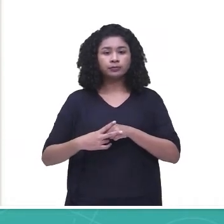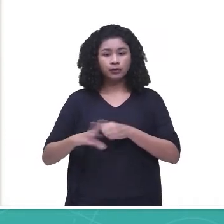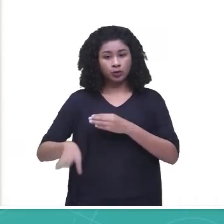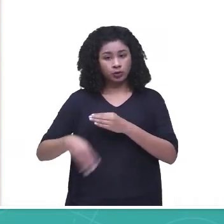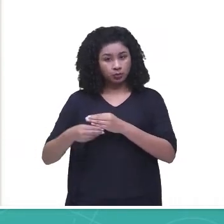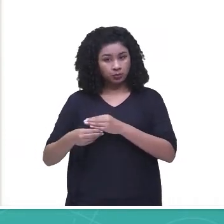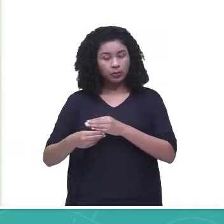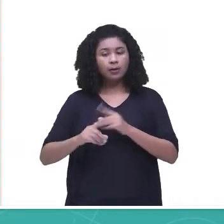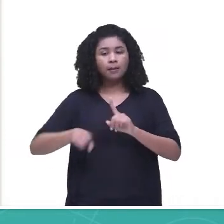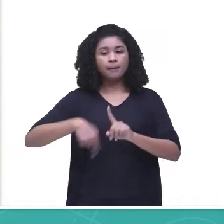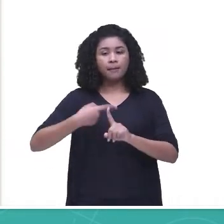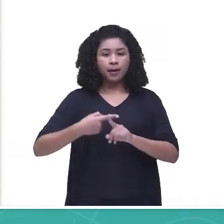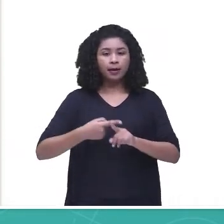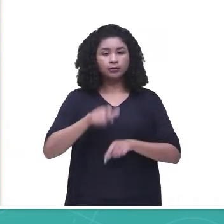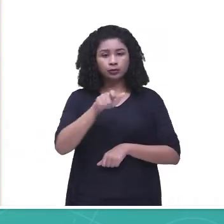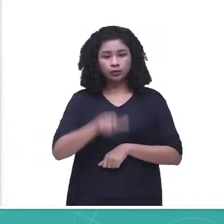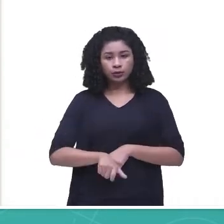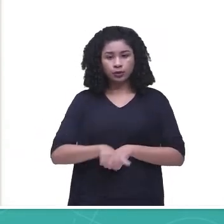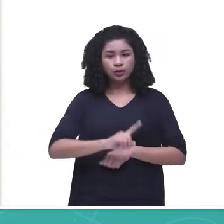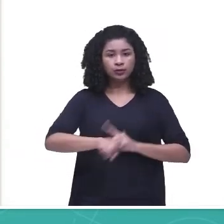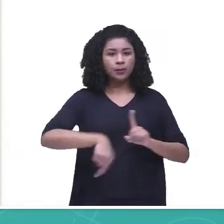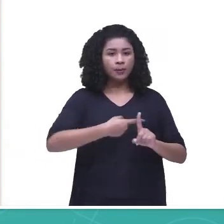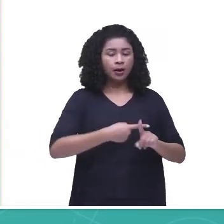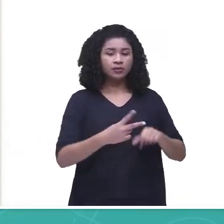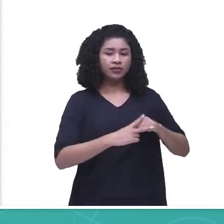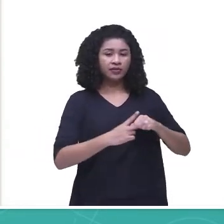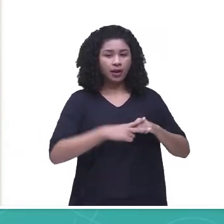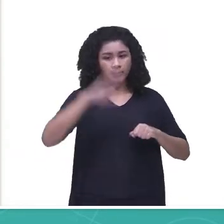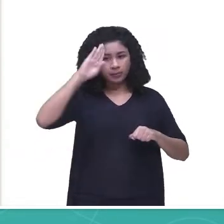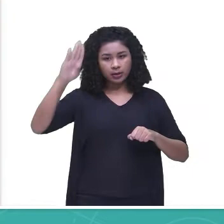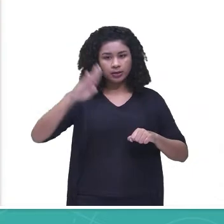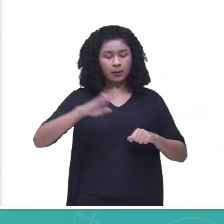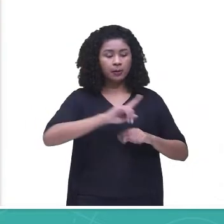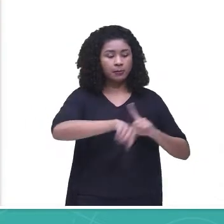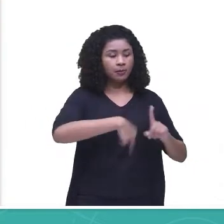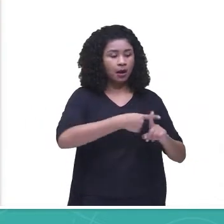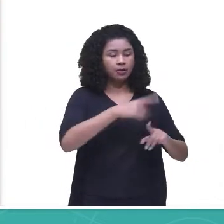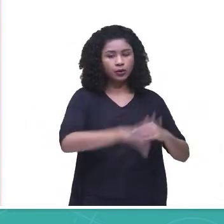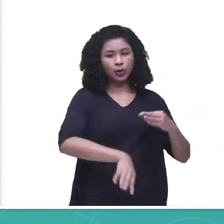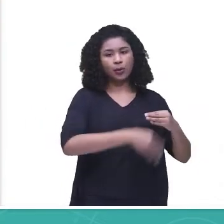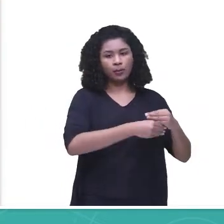sujeito, aí o verbo principal mais complemento. Como que nós estamos vendo agora?